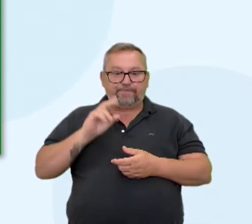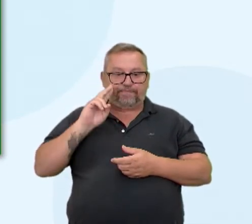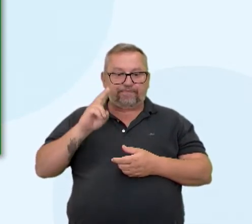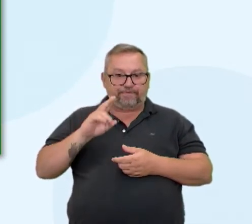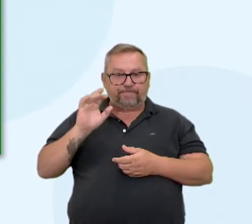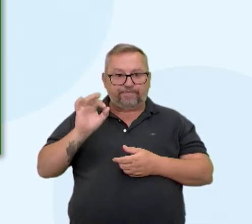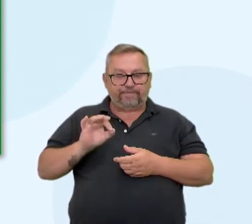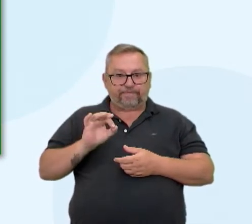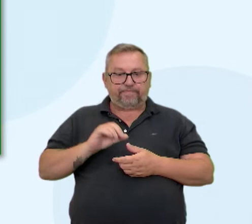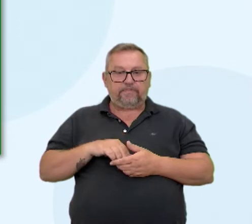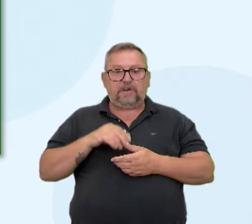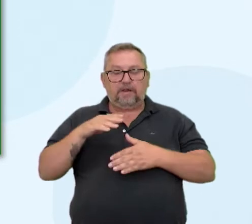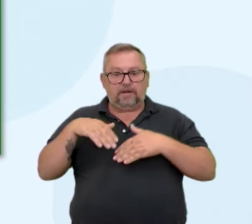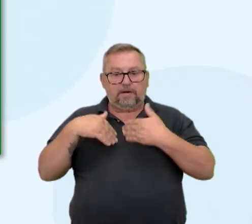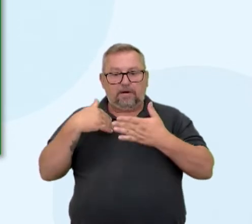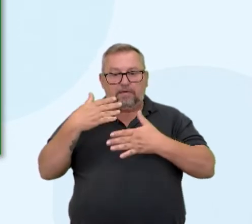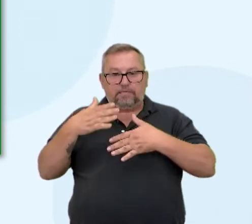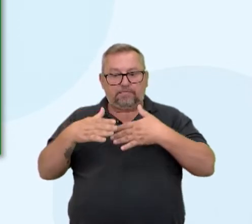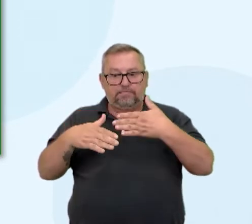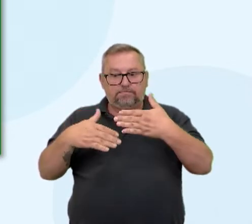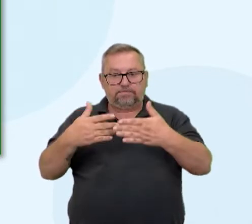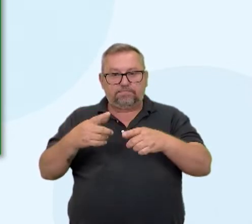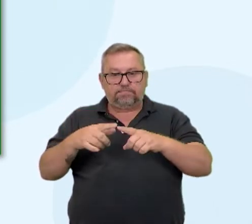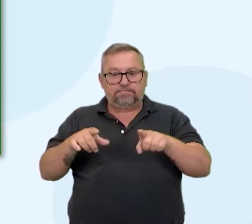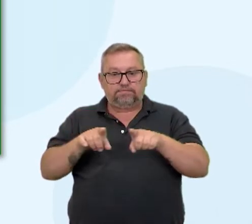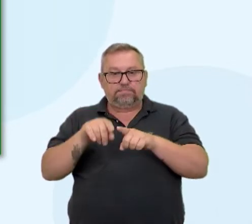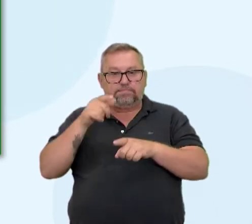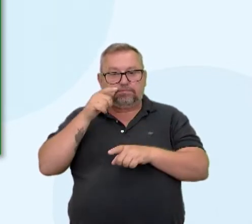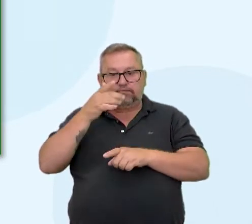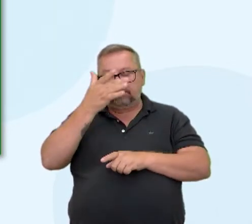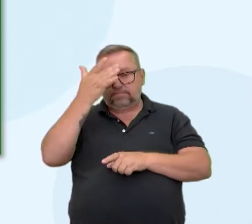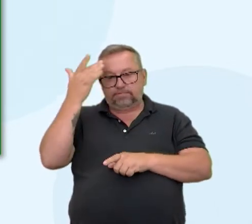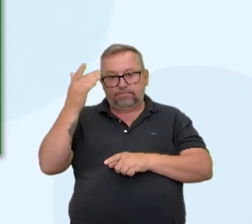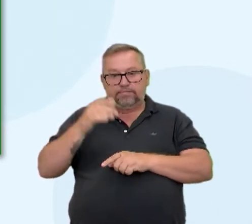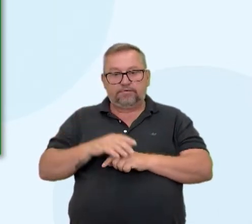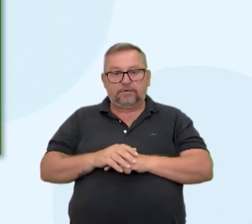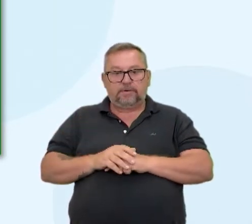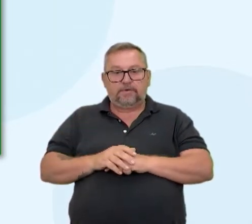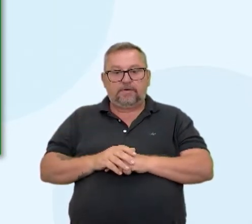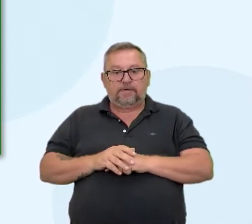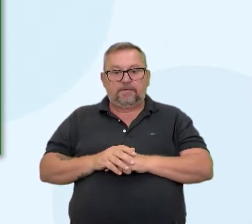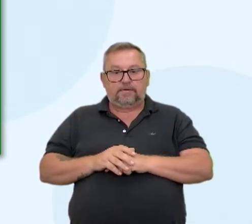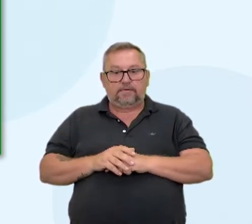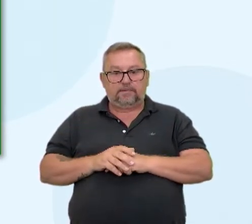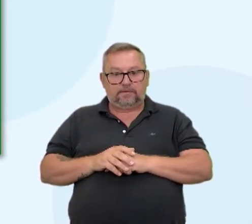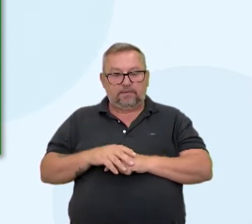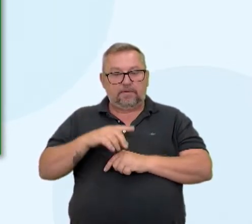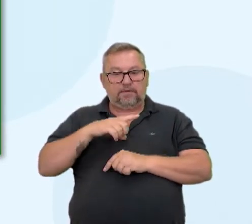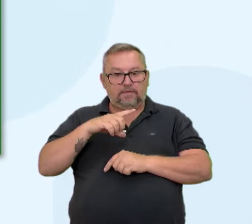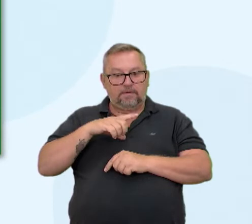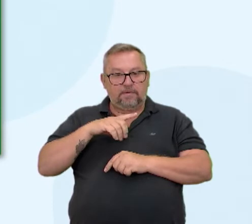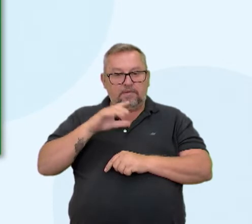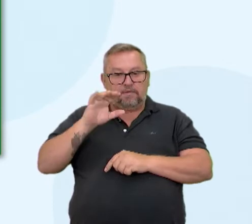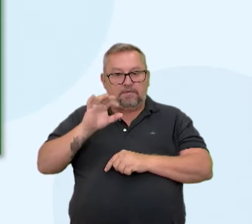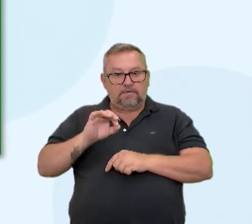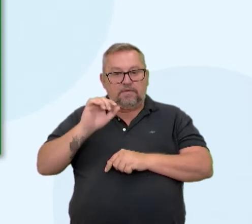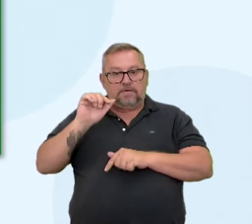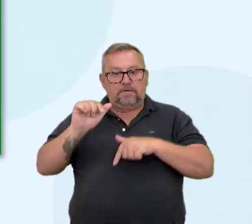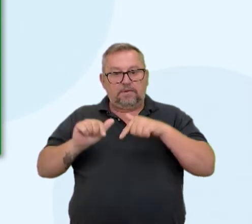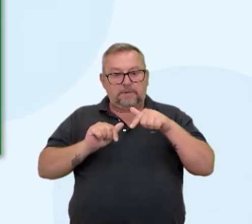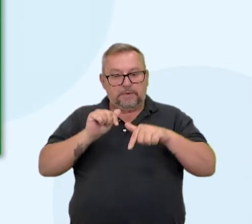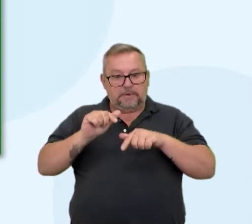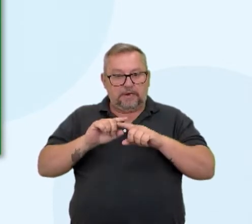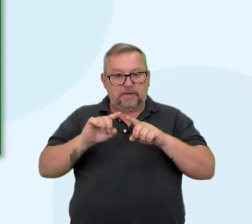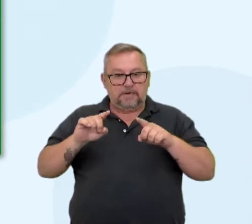visão ampla e sequencial. Então, eu tenho o número de pessoas na minha família, tá ok? Que estão em idade de trabalhar, tá?